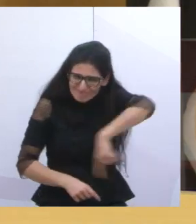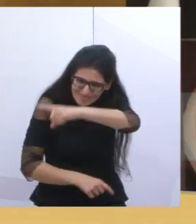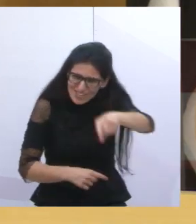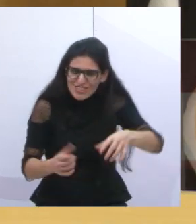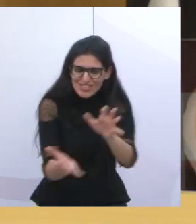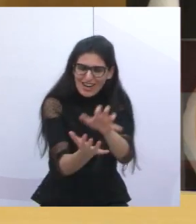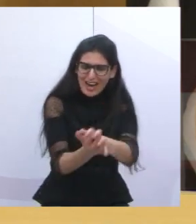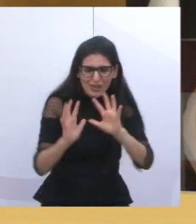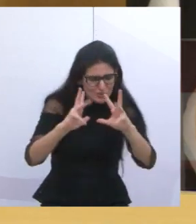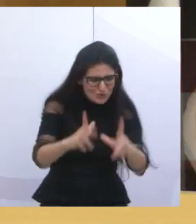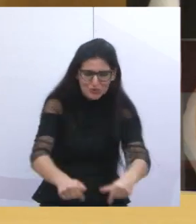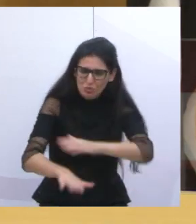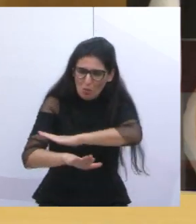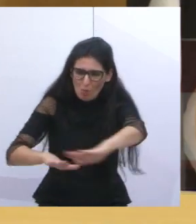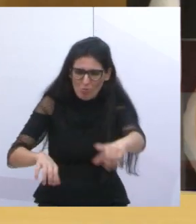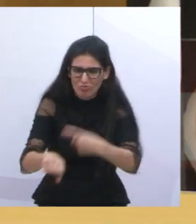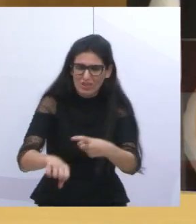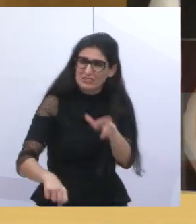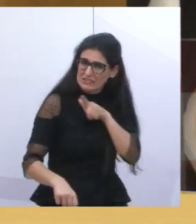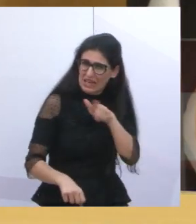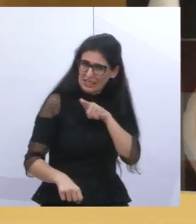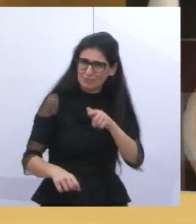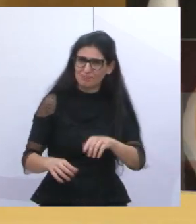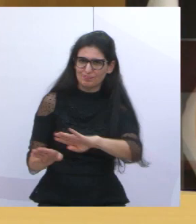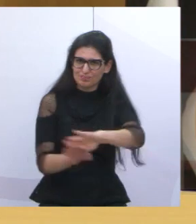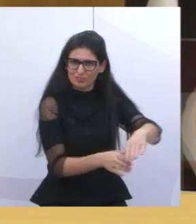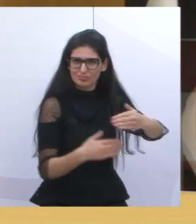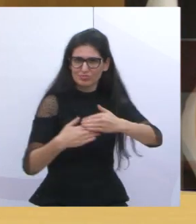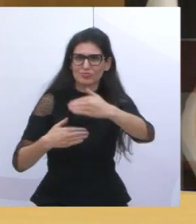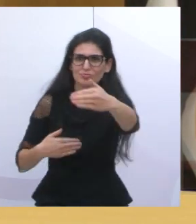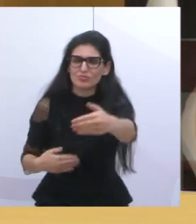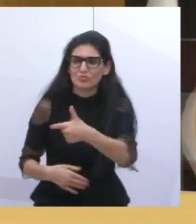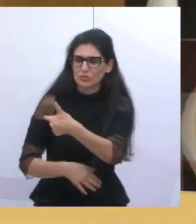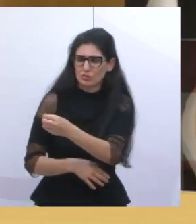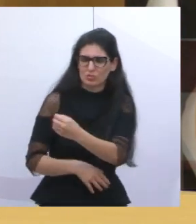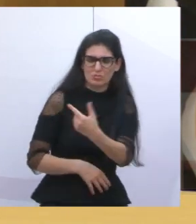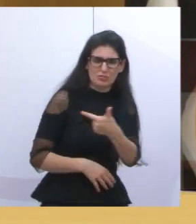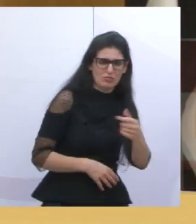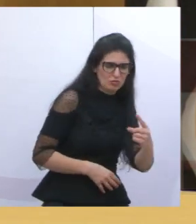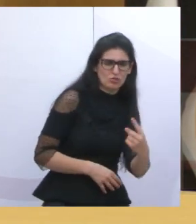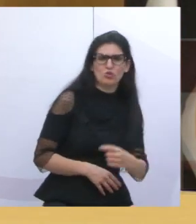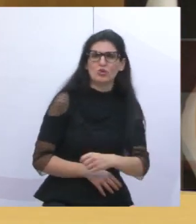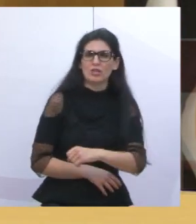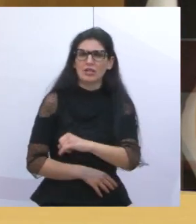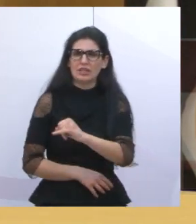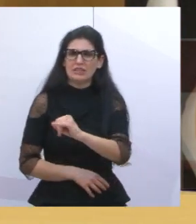governo agora é a partir de 2021 já sair para o Igarapés, Veranejar, o Irajá,